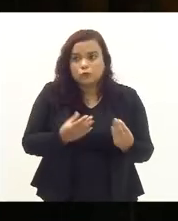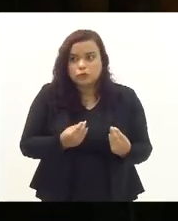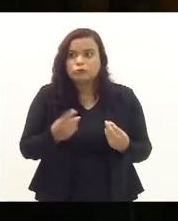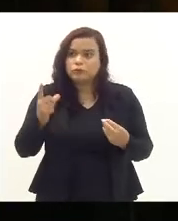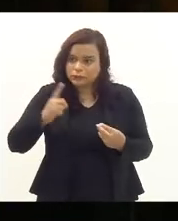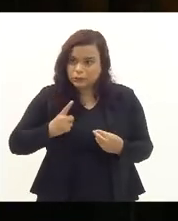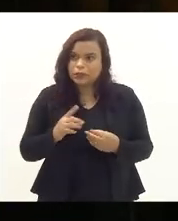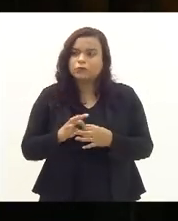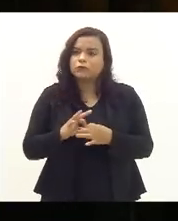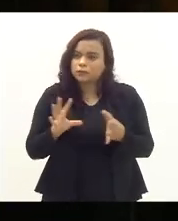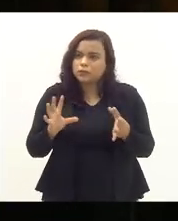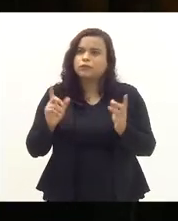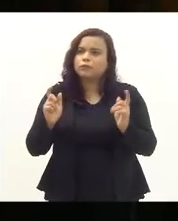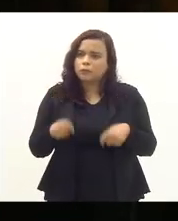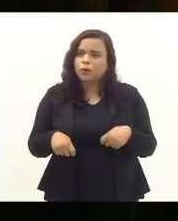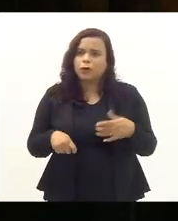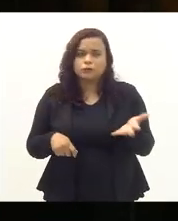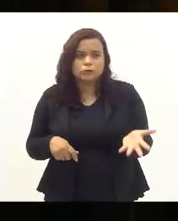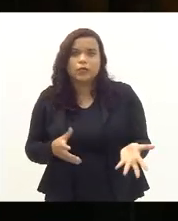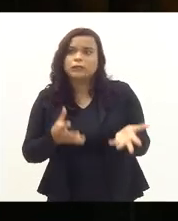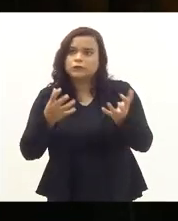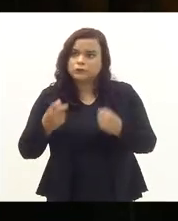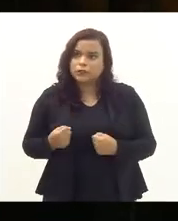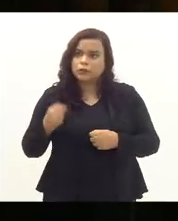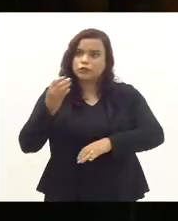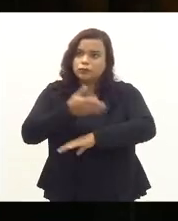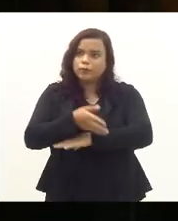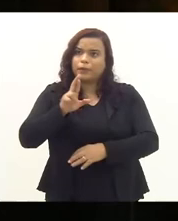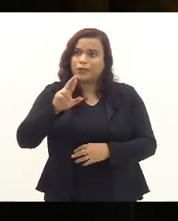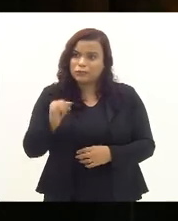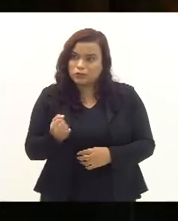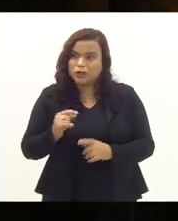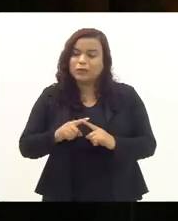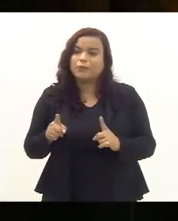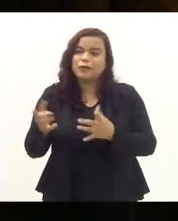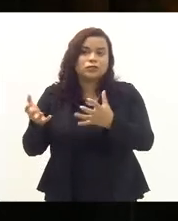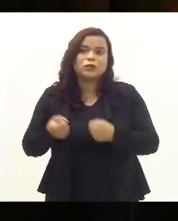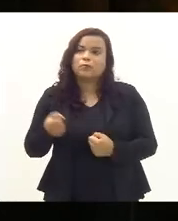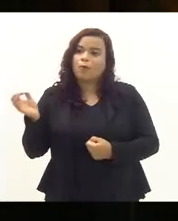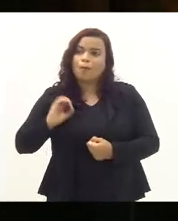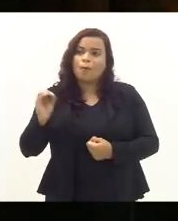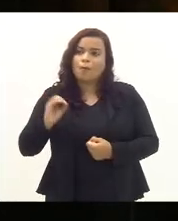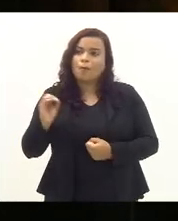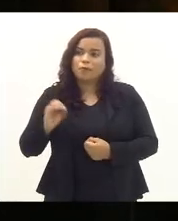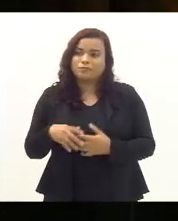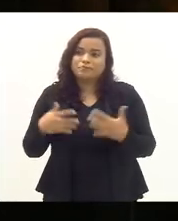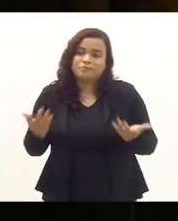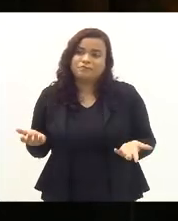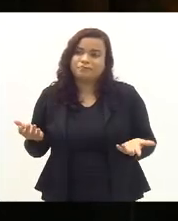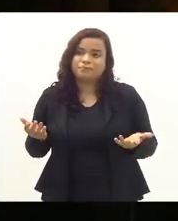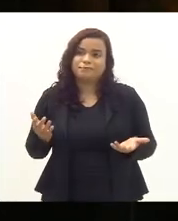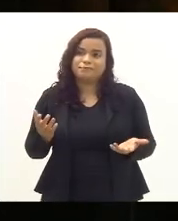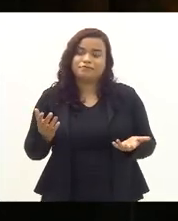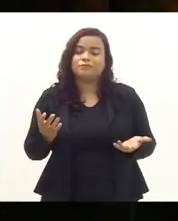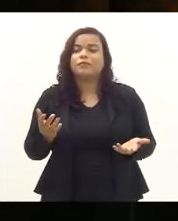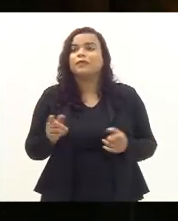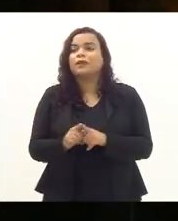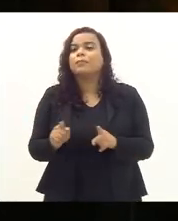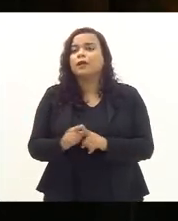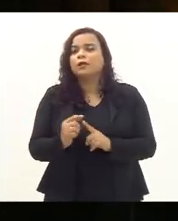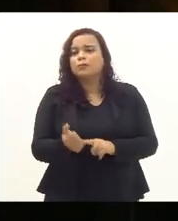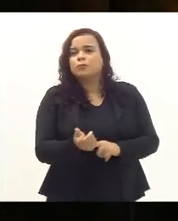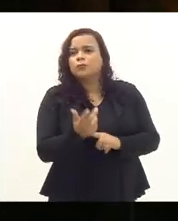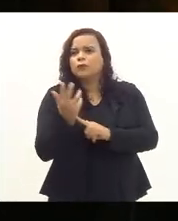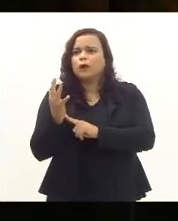aptas a receber o super RJ mas não receberam não tiveram acesso e também o número de